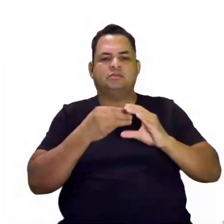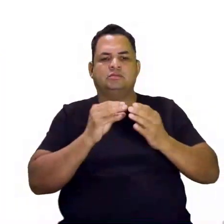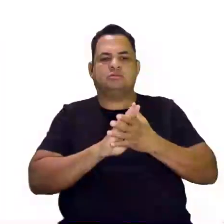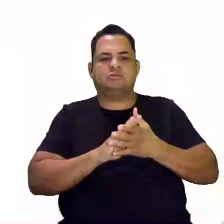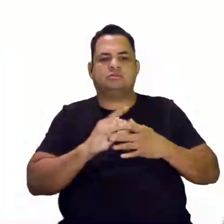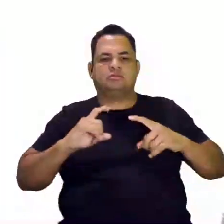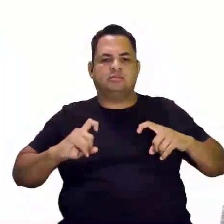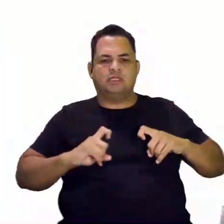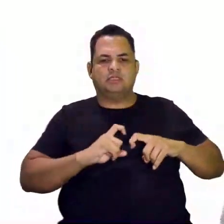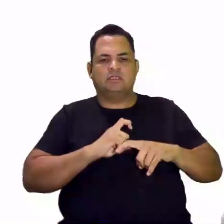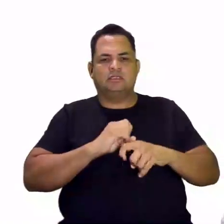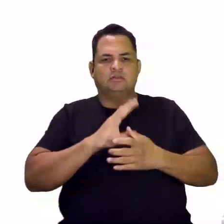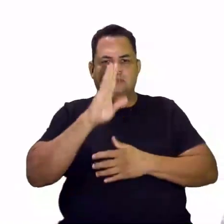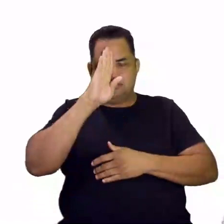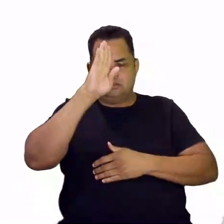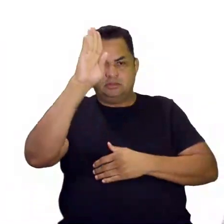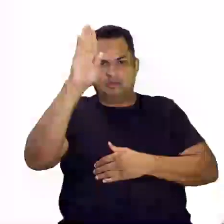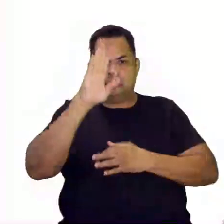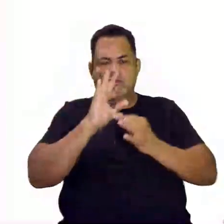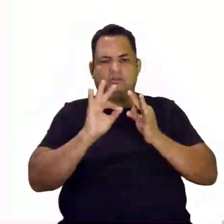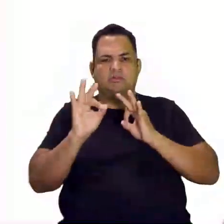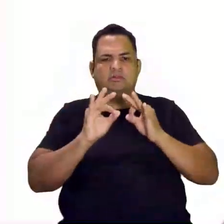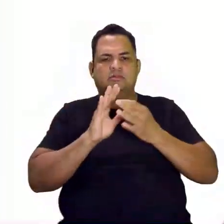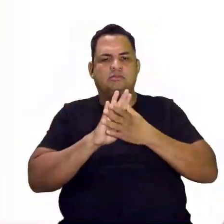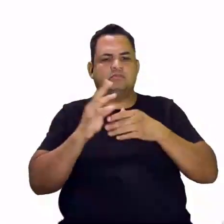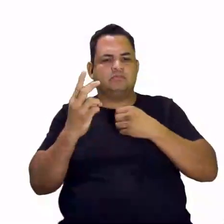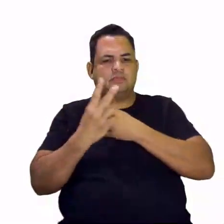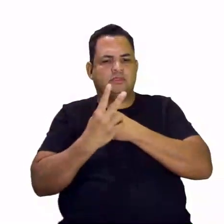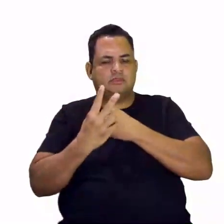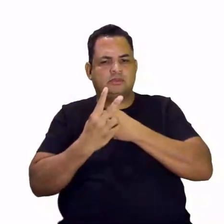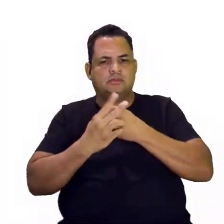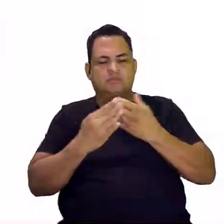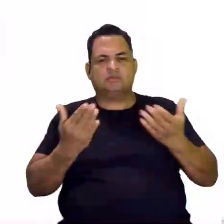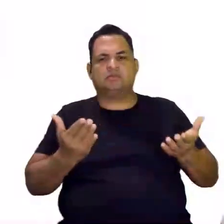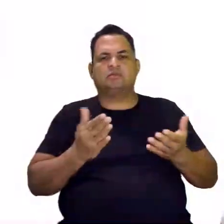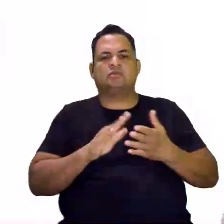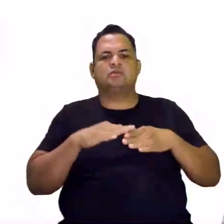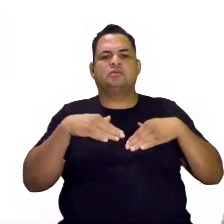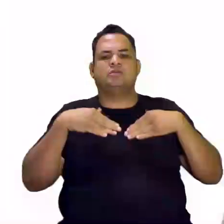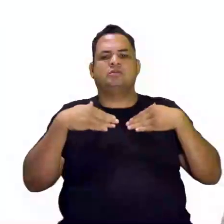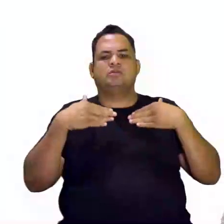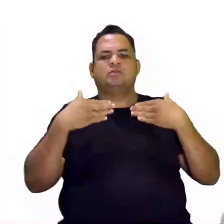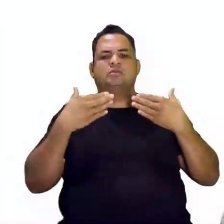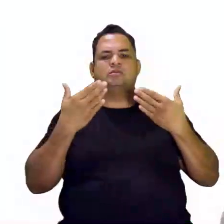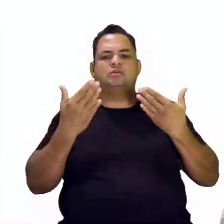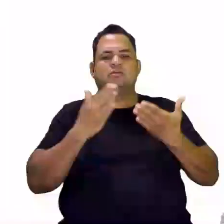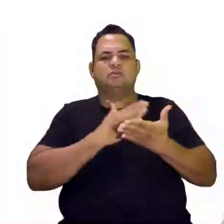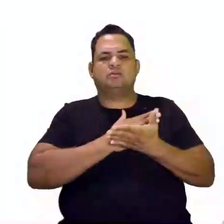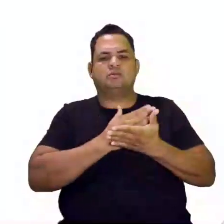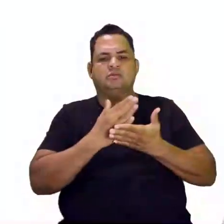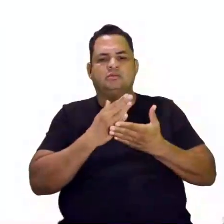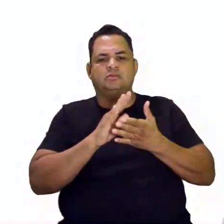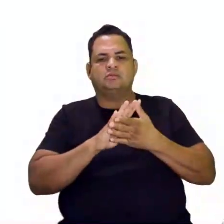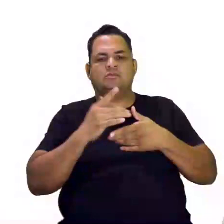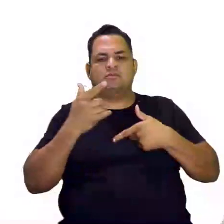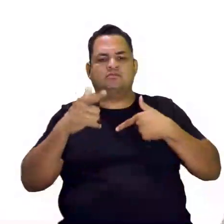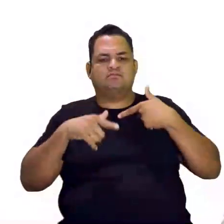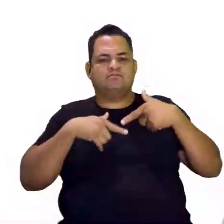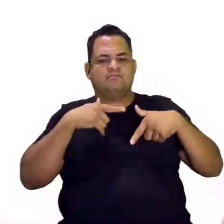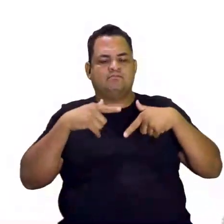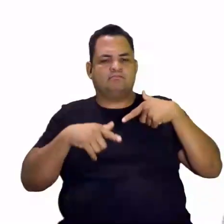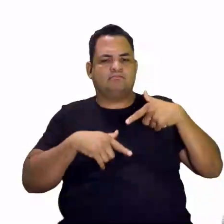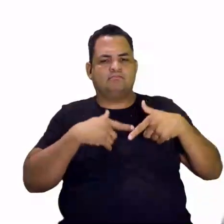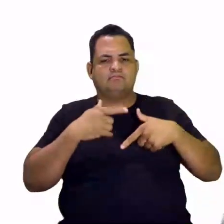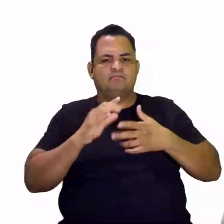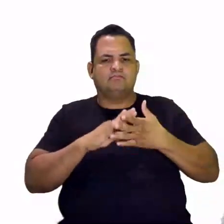mãe aqui. Ficaram lá quietinhos e quando elas começavam a realizar os seus processos metabólicos,